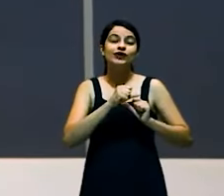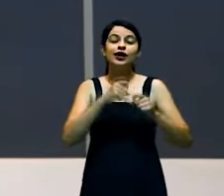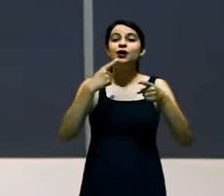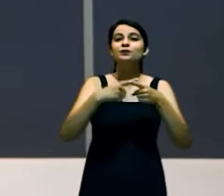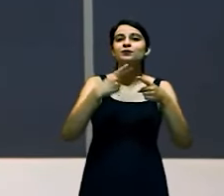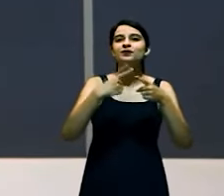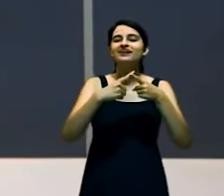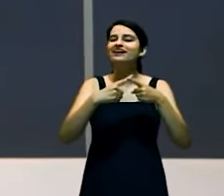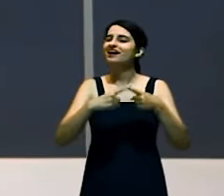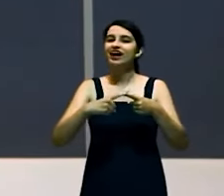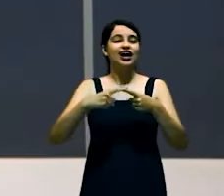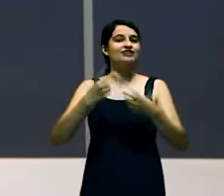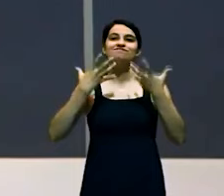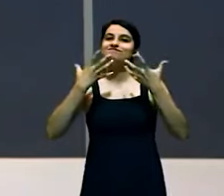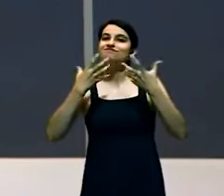definir prioridades.